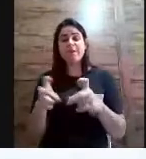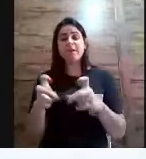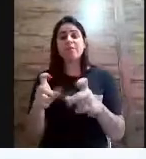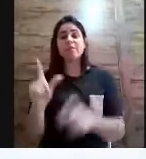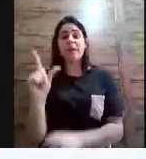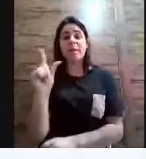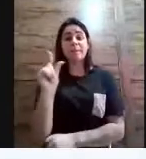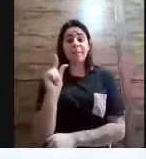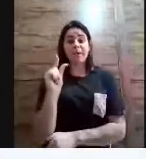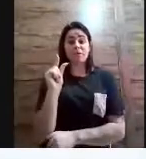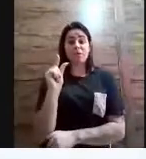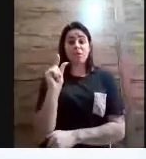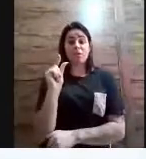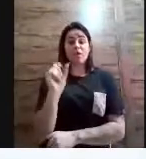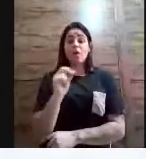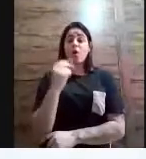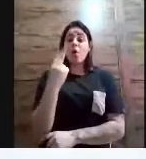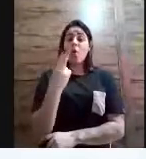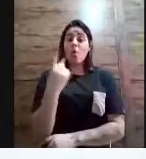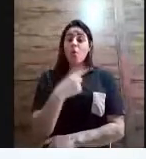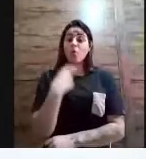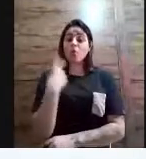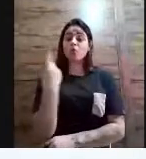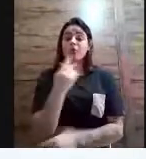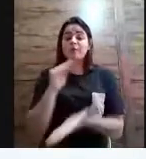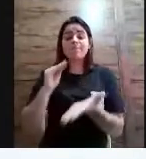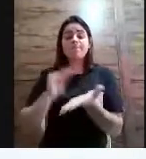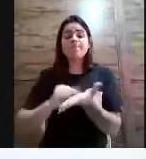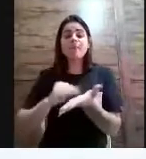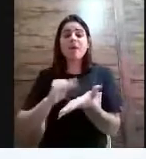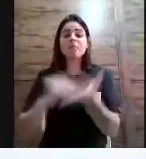nós estamos sem informações, doutora?